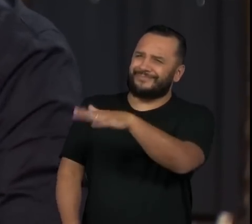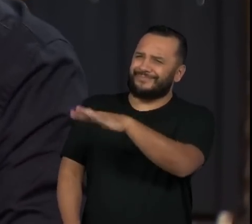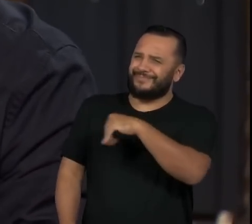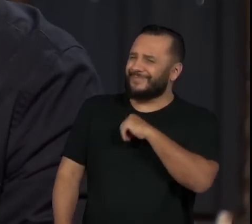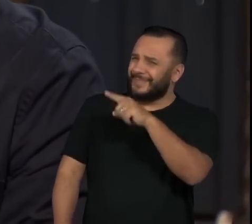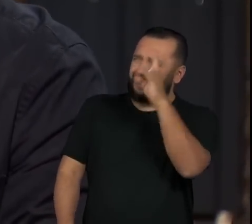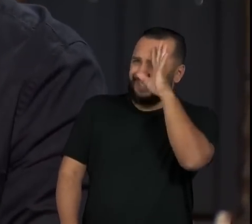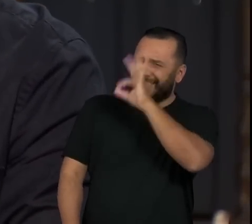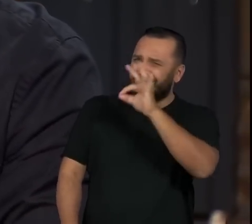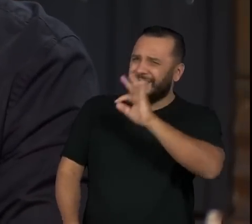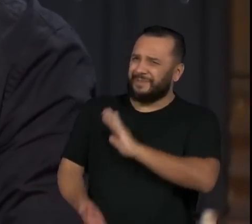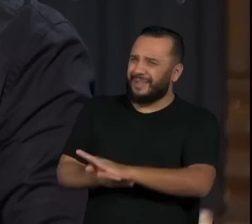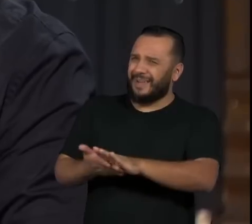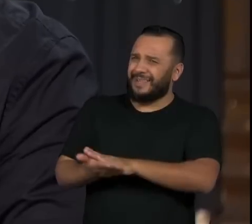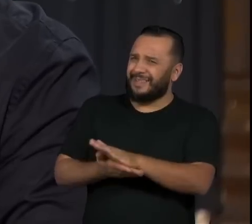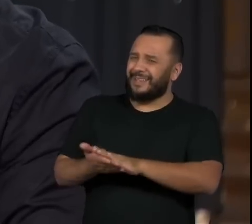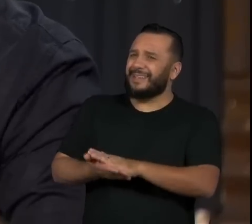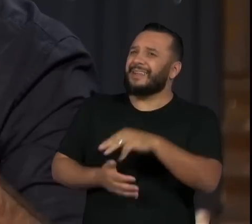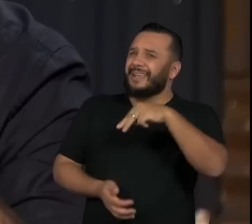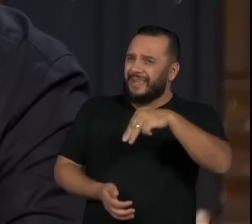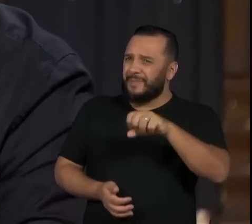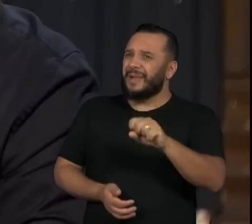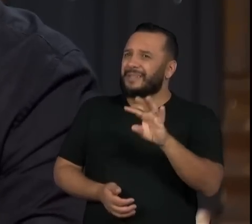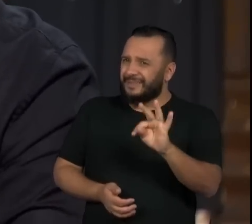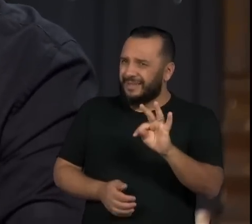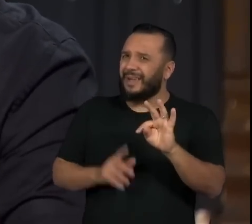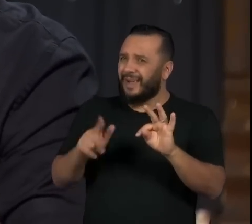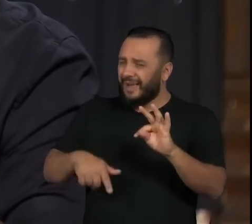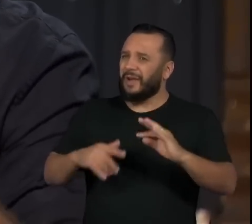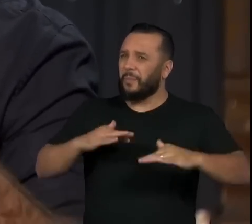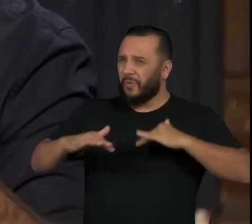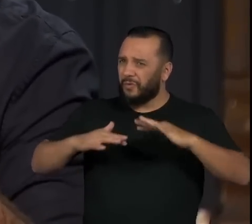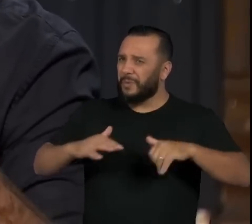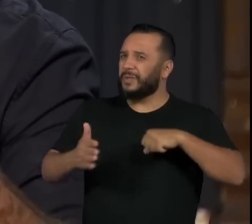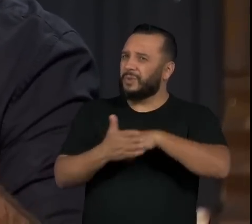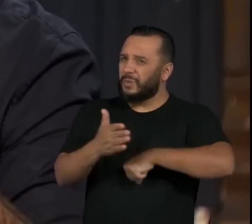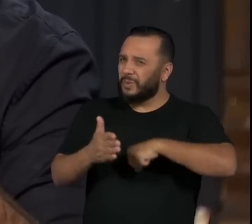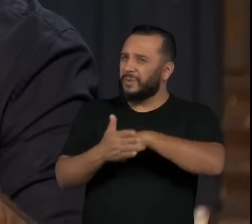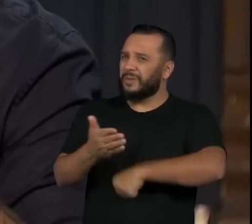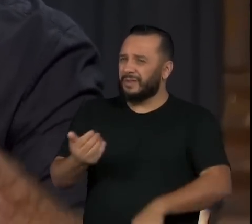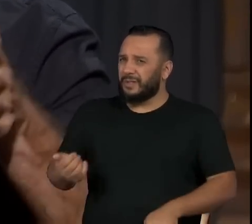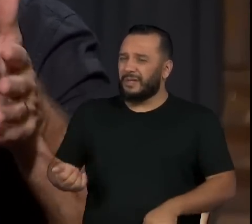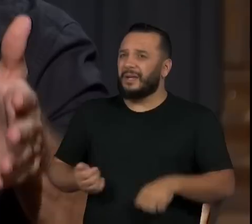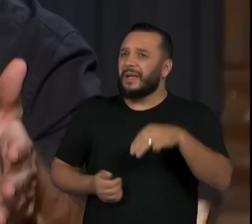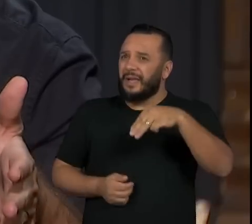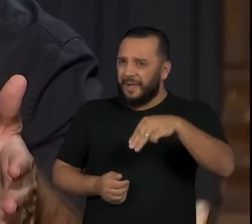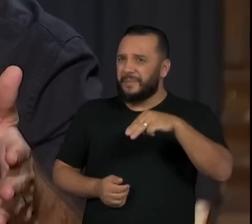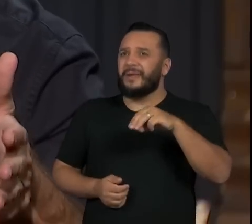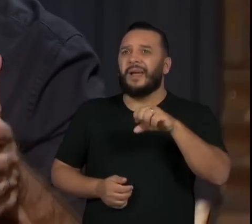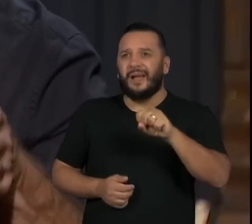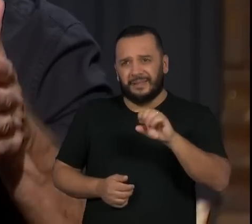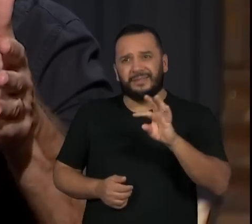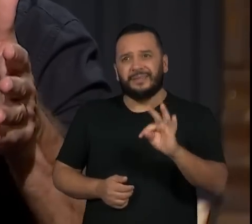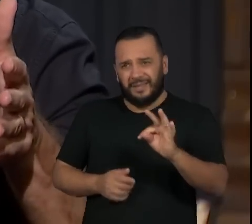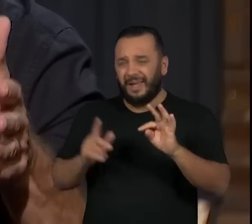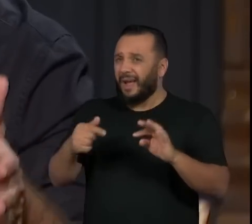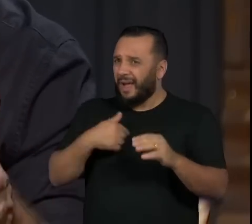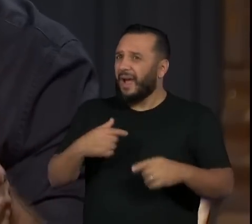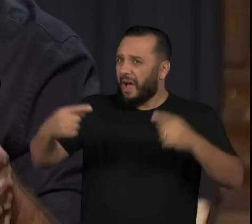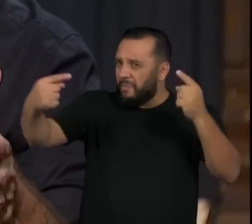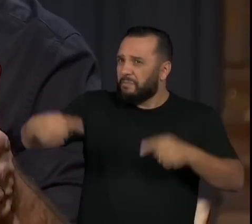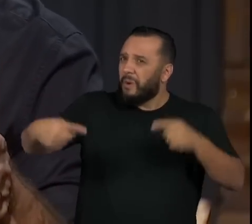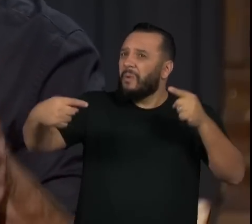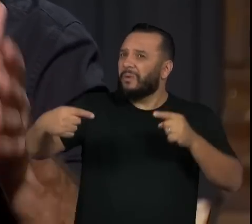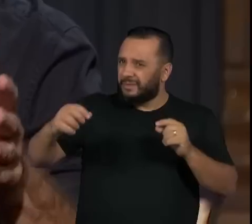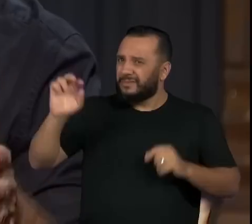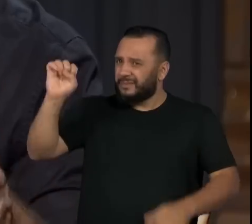não entendeu nada. O MST é um movimento de luta. O MST é um movimento de enfrentamento, é um movimento de